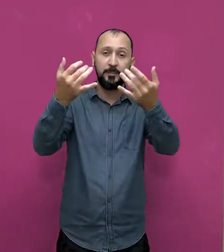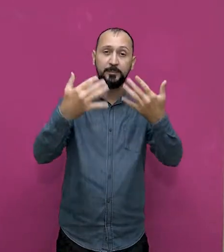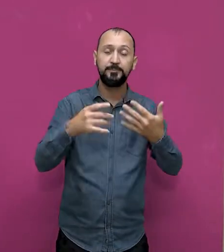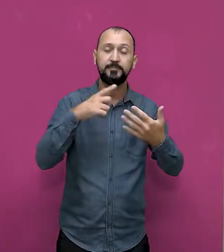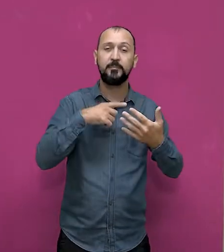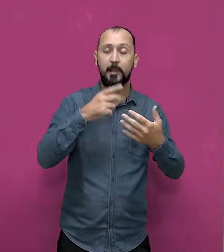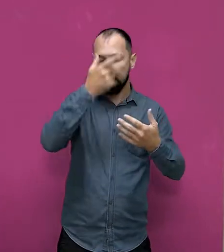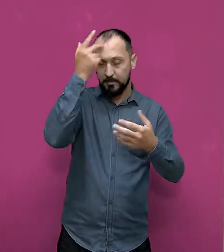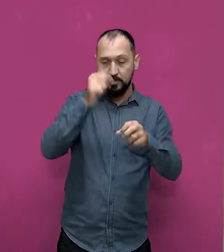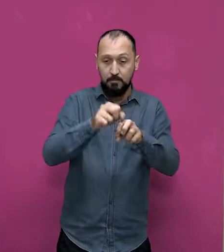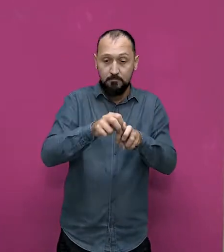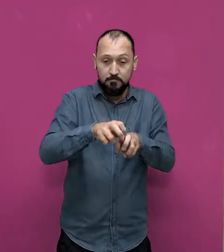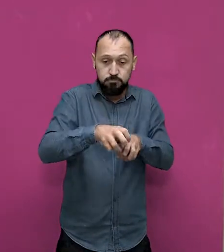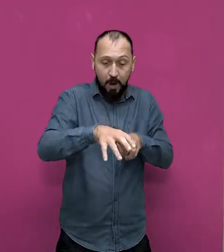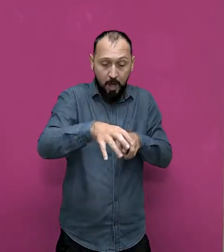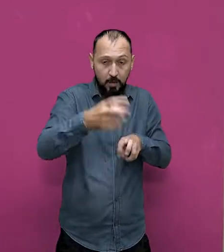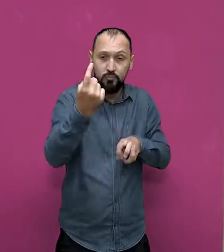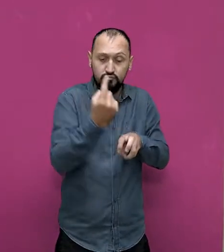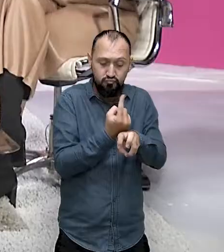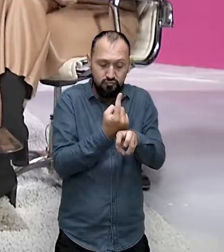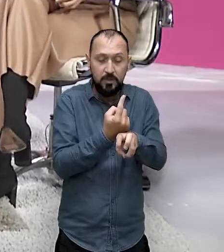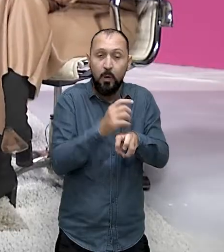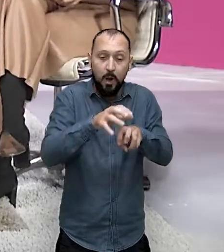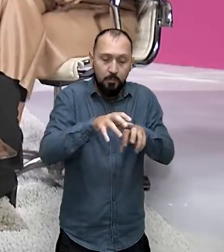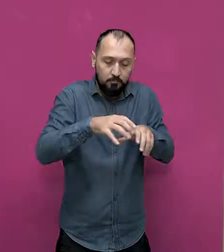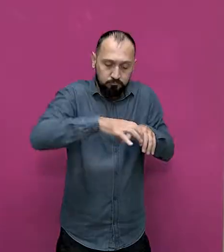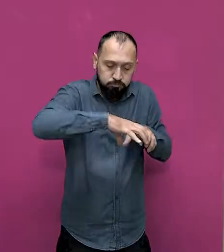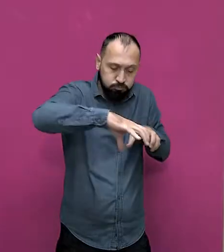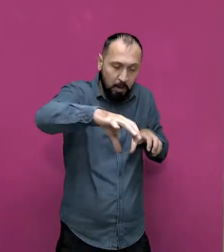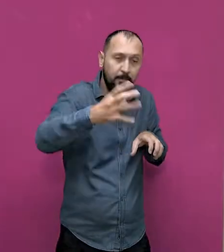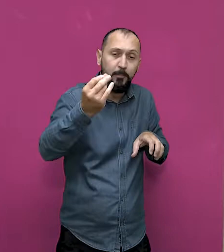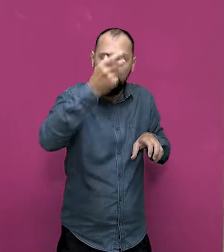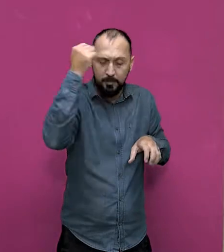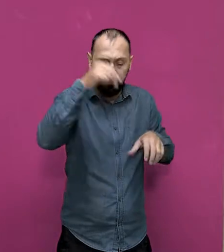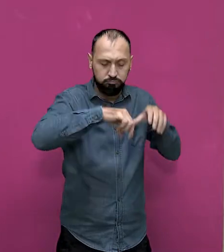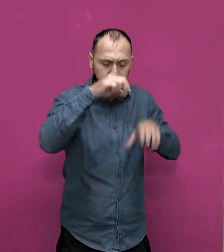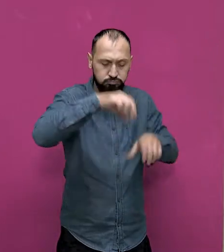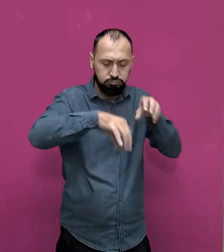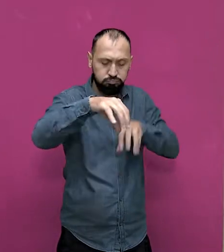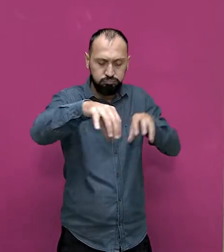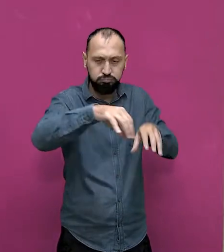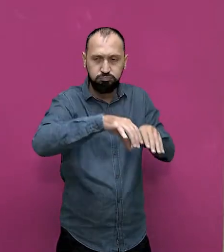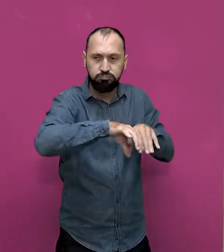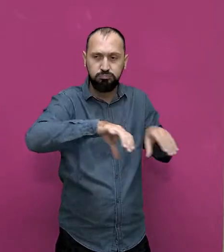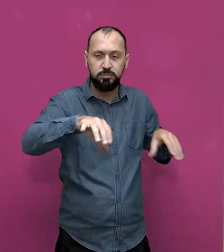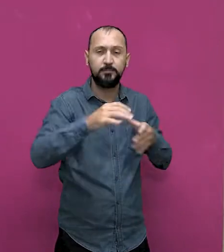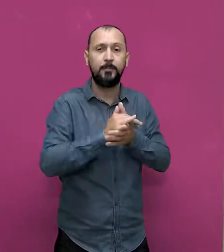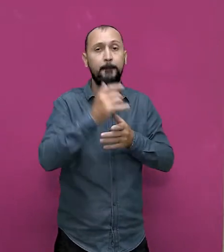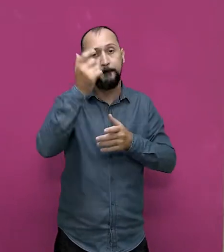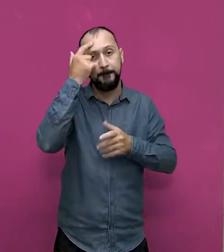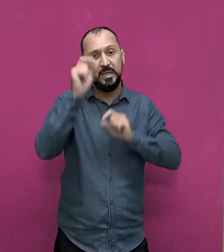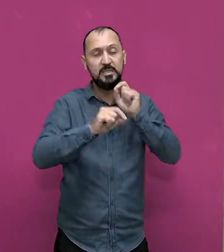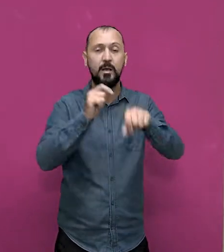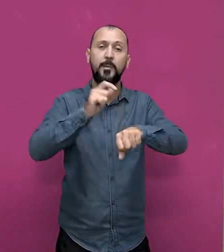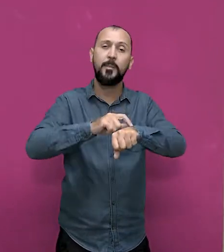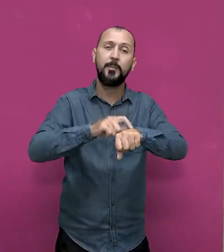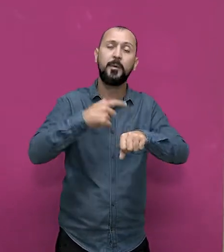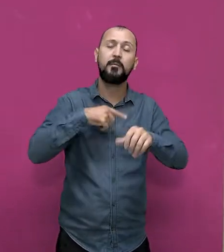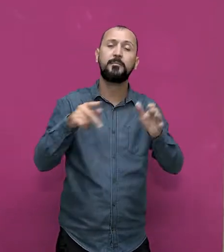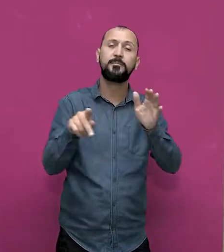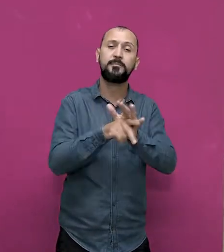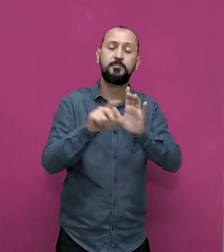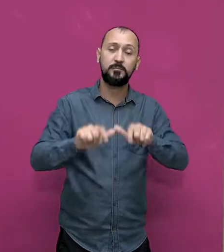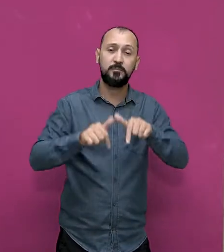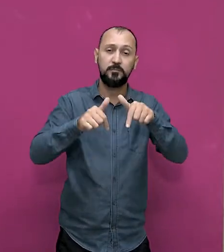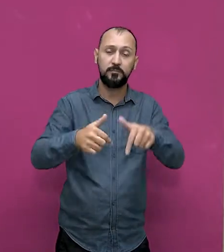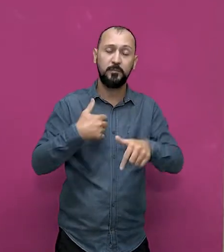tinha falado, ele leva muito mais pessoas do que um carro. Sim. E, além disso, repensar os espaços para o que a gente chama de mobilidade